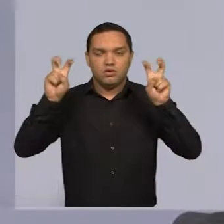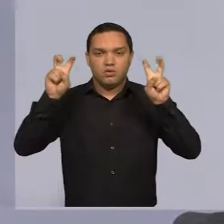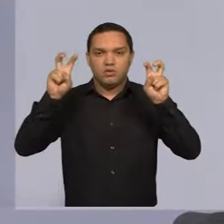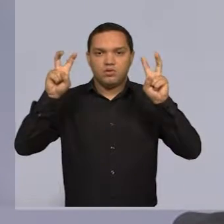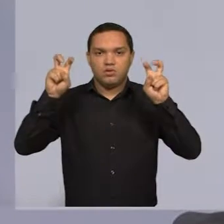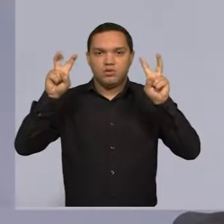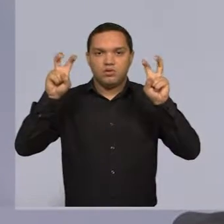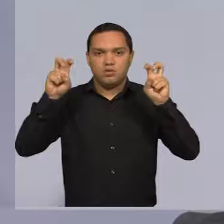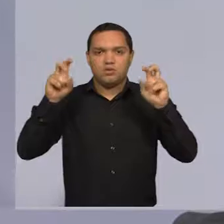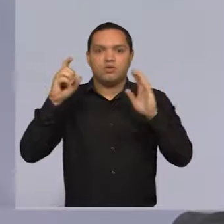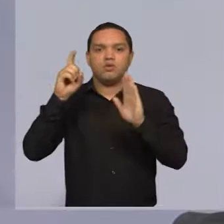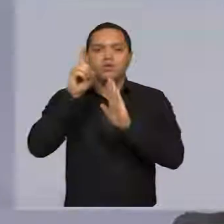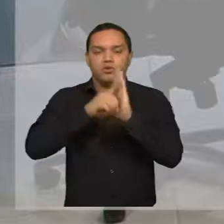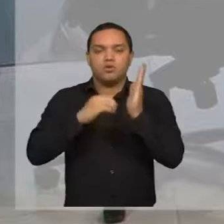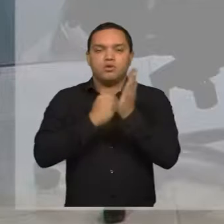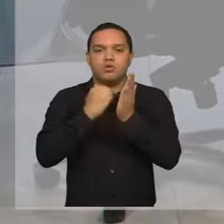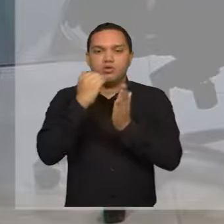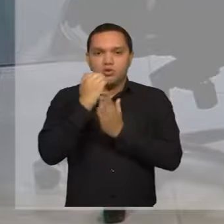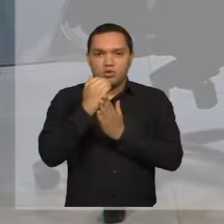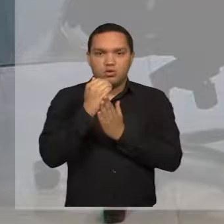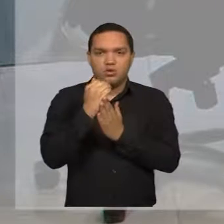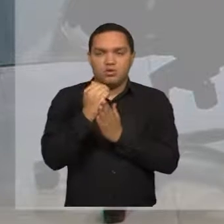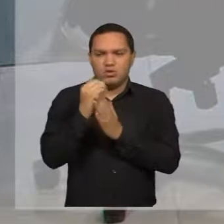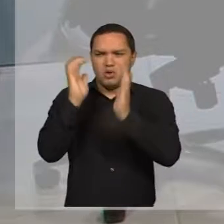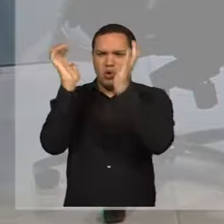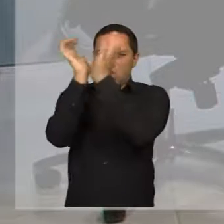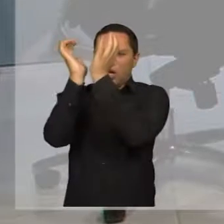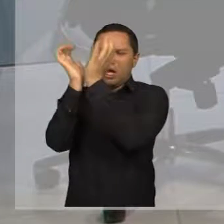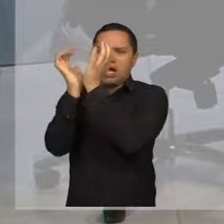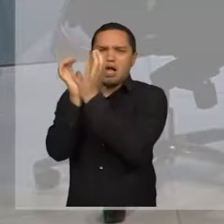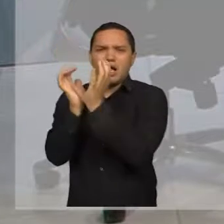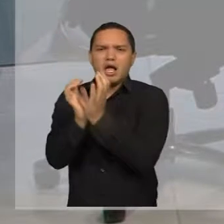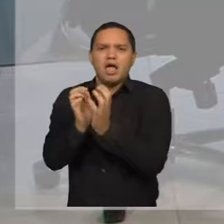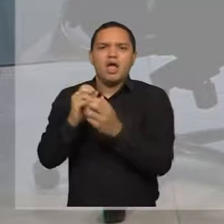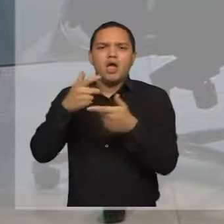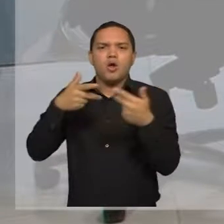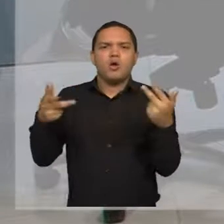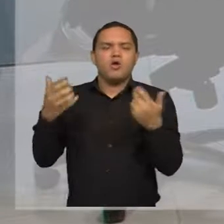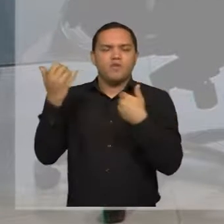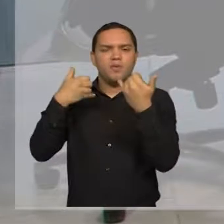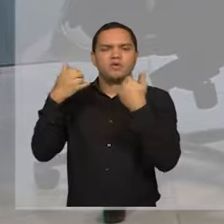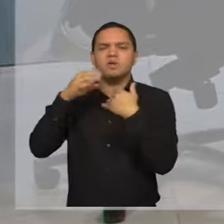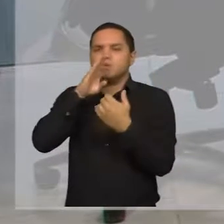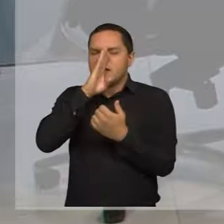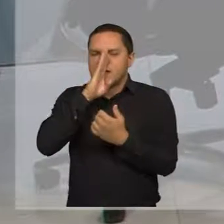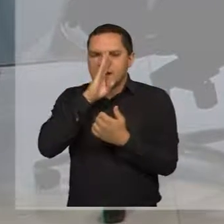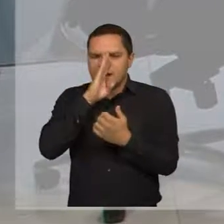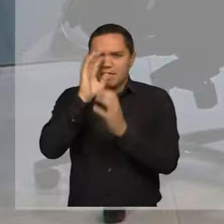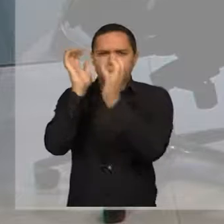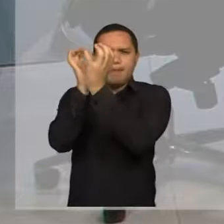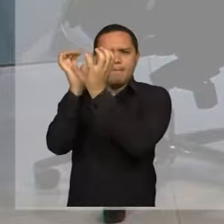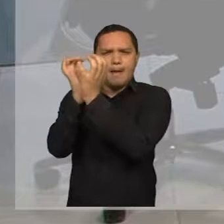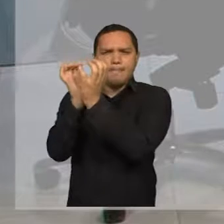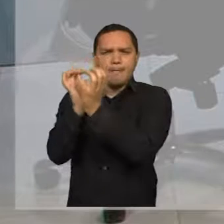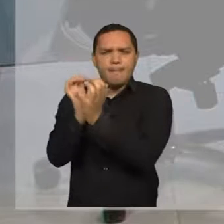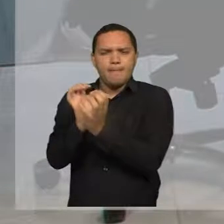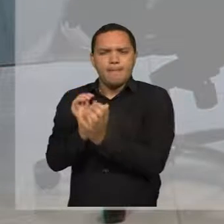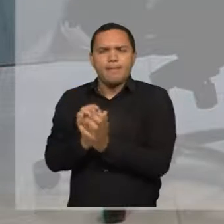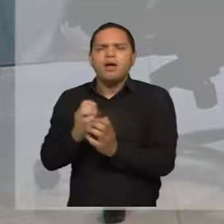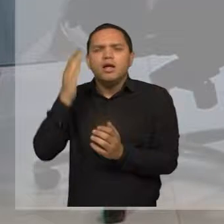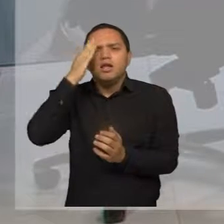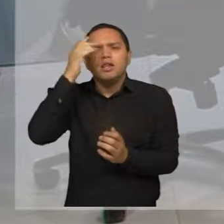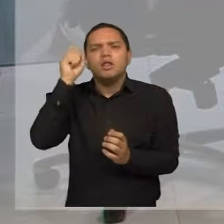direito o carimbo de ultrasecreto, secreto, sigiloso, informação de segurança, que, no